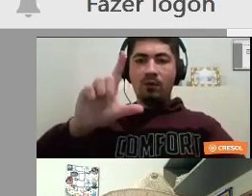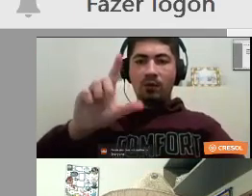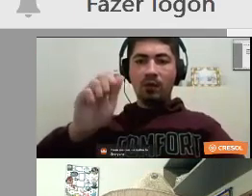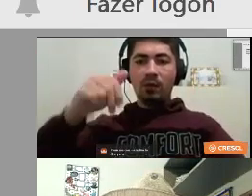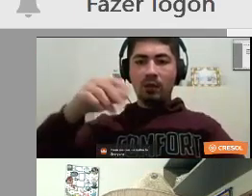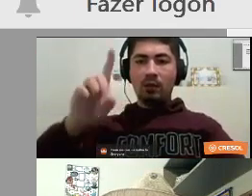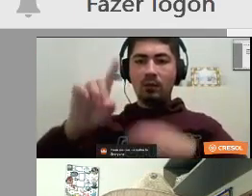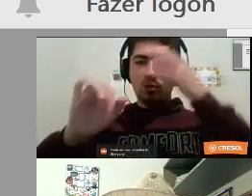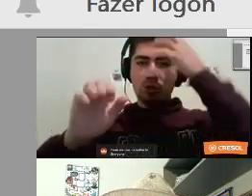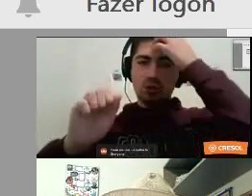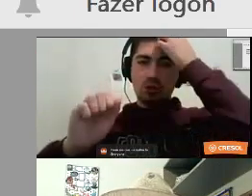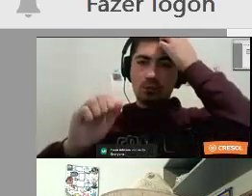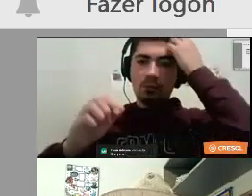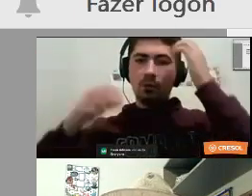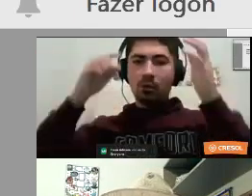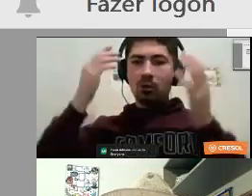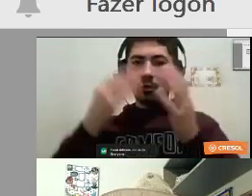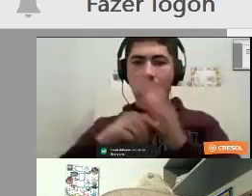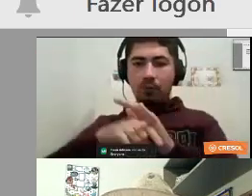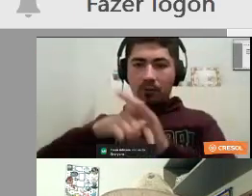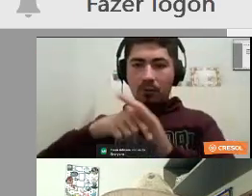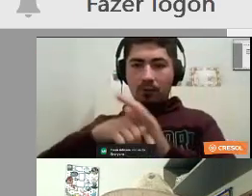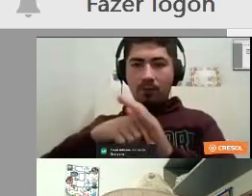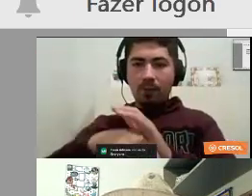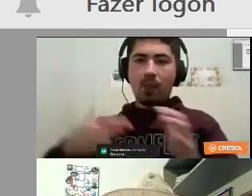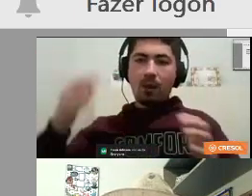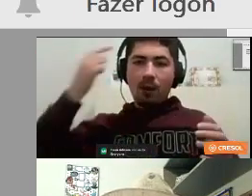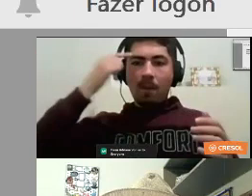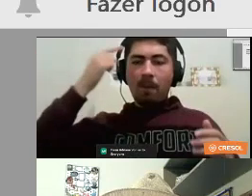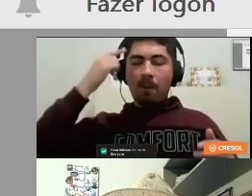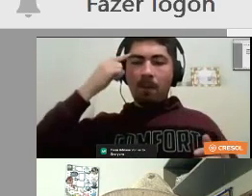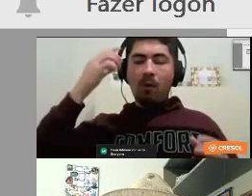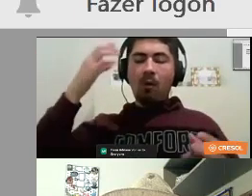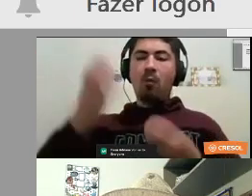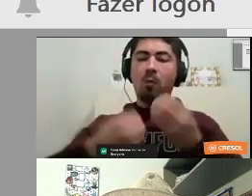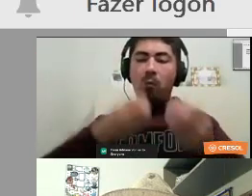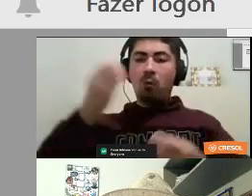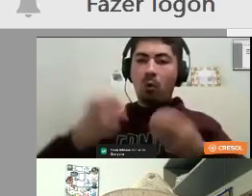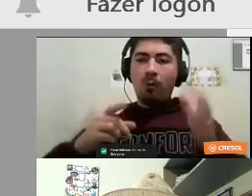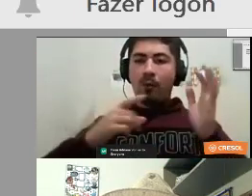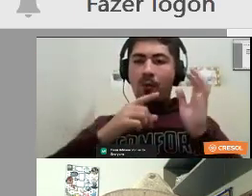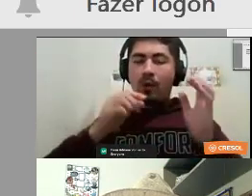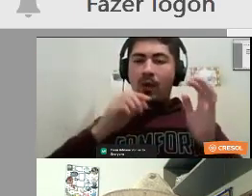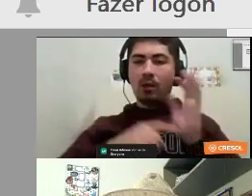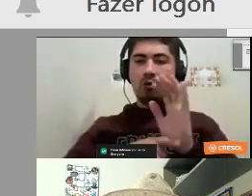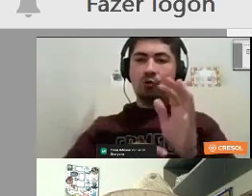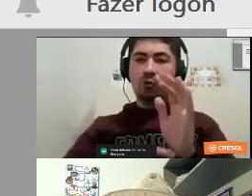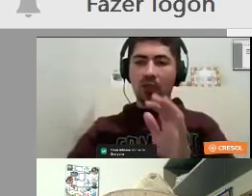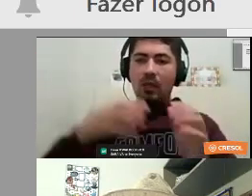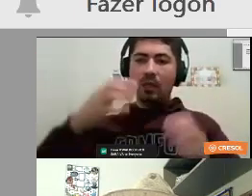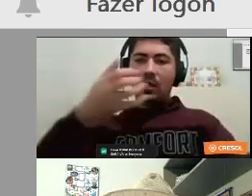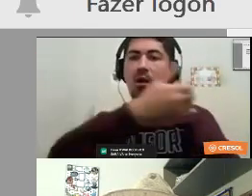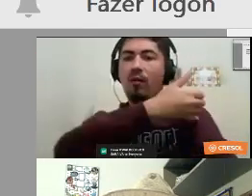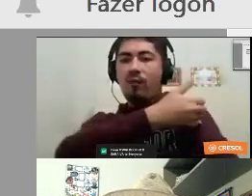infantil, começaram a pensar em como vacinar e cuidar das crianças